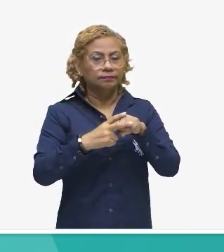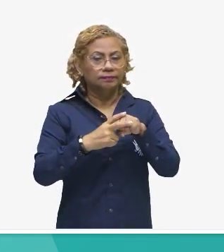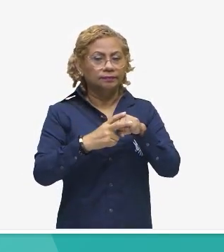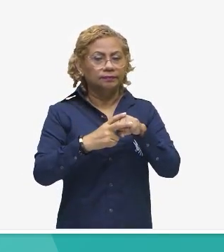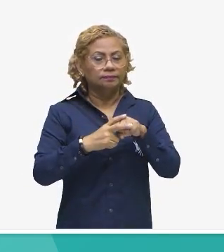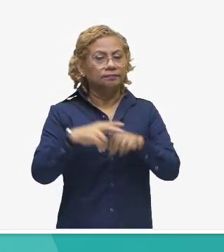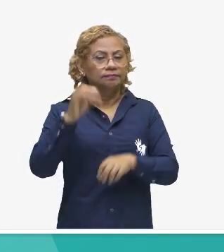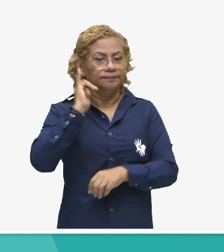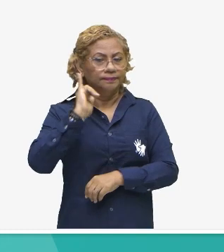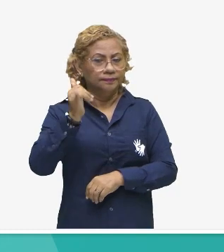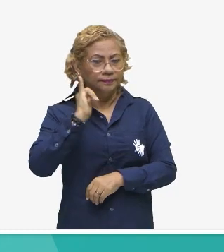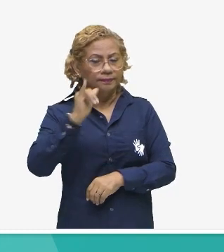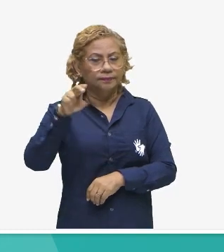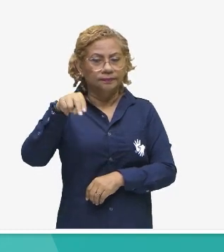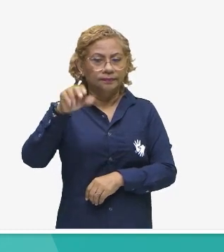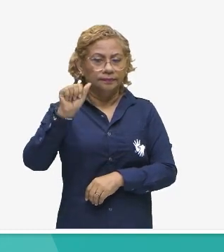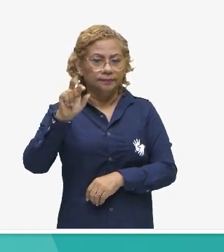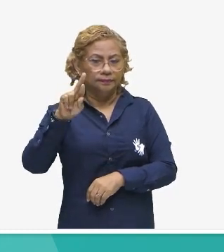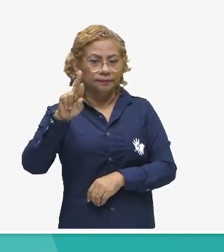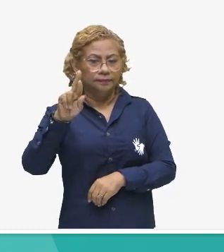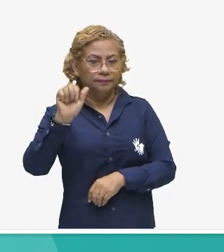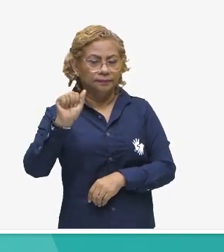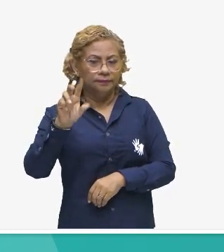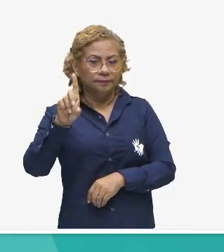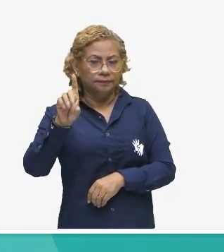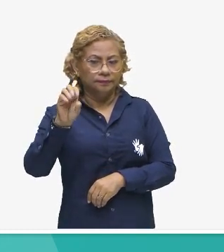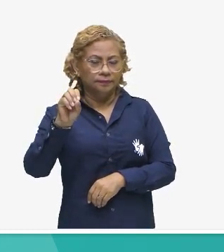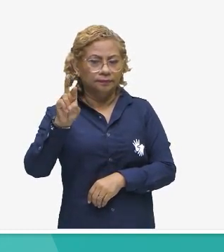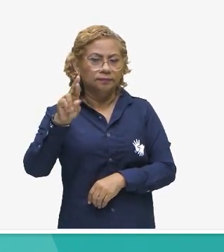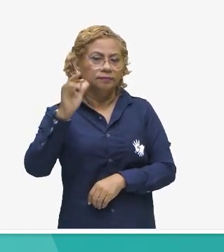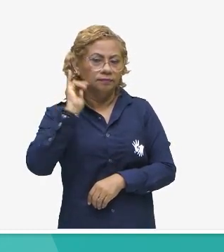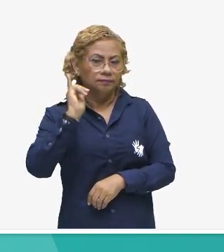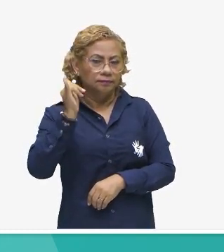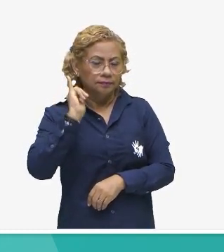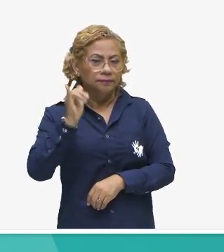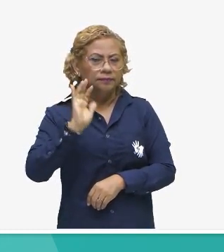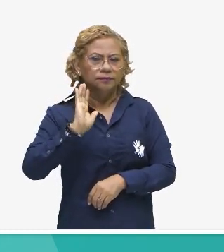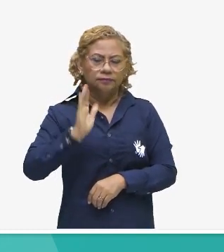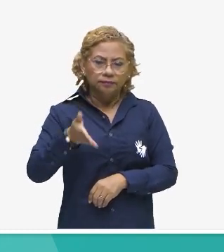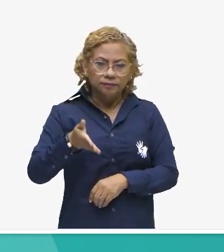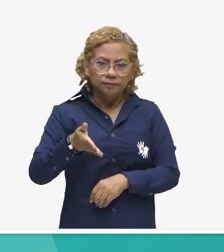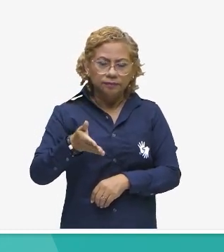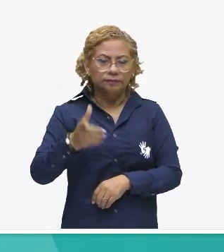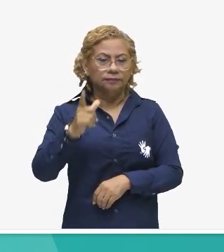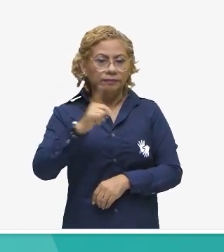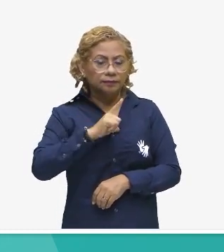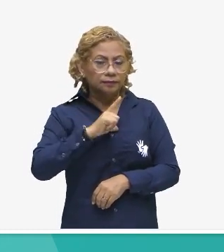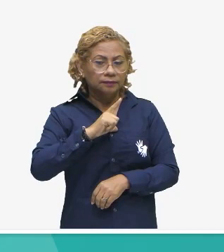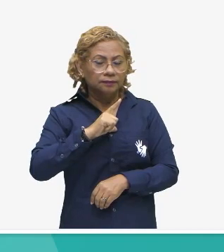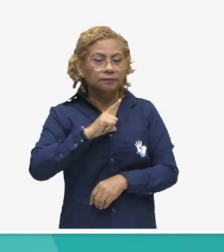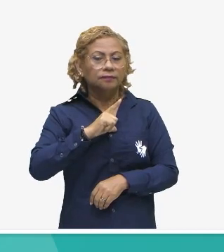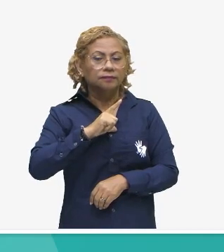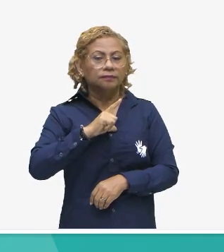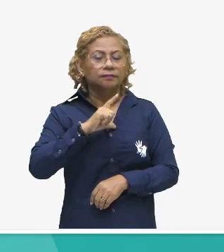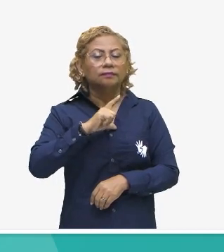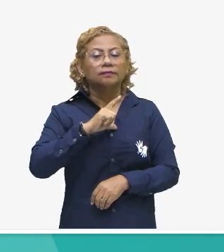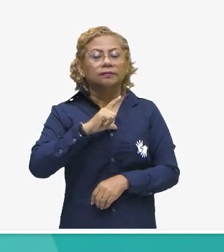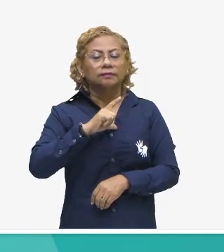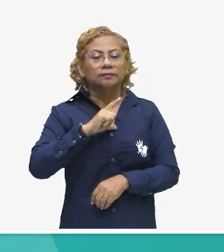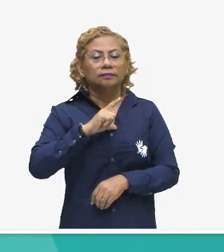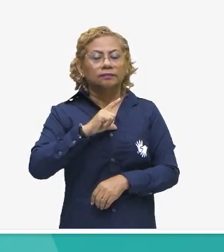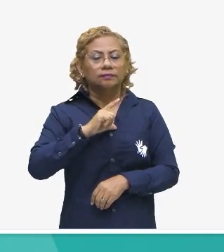no ato da escrita, ou se já aconteceu a situação, ou se ainda acontecerá